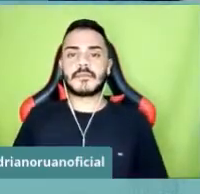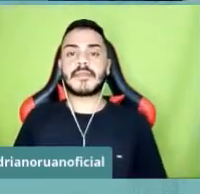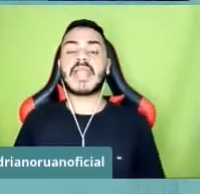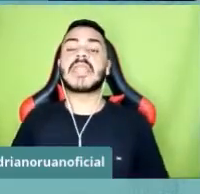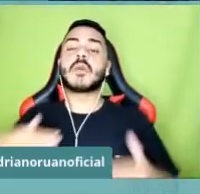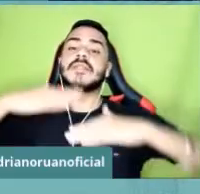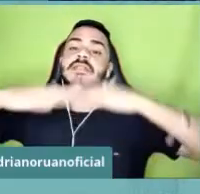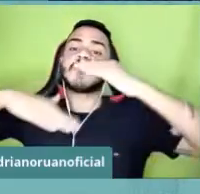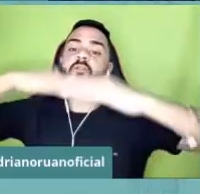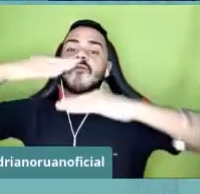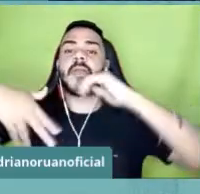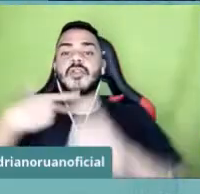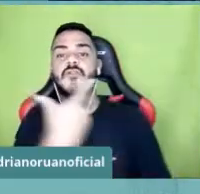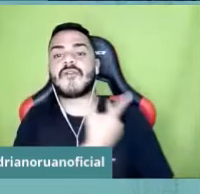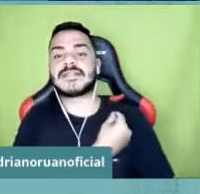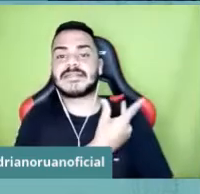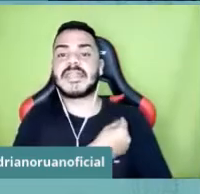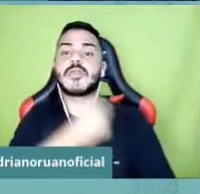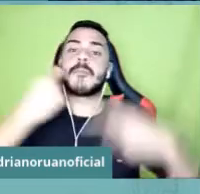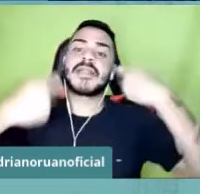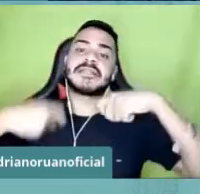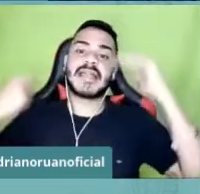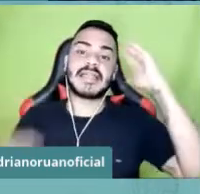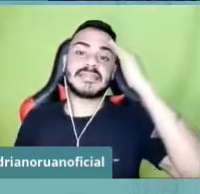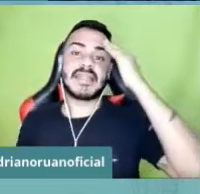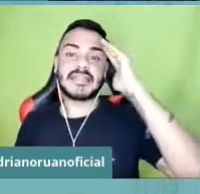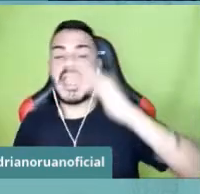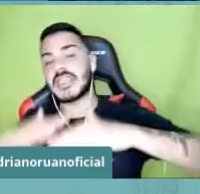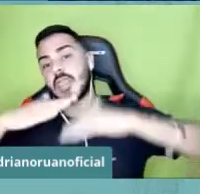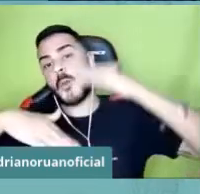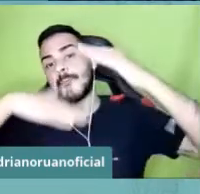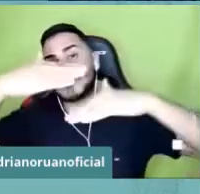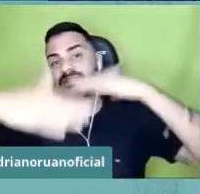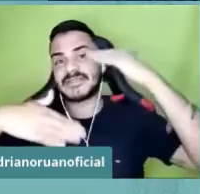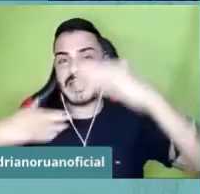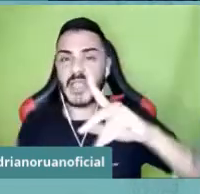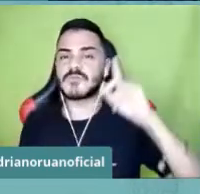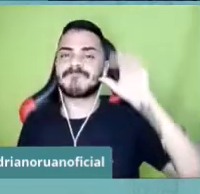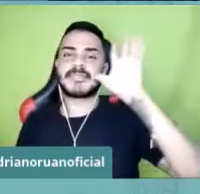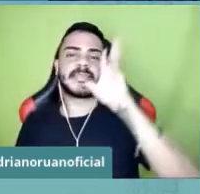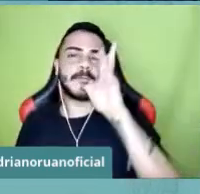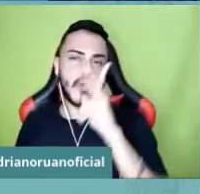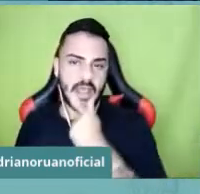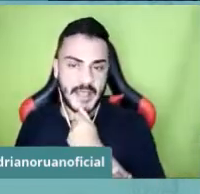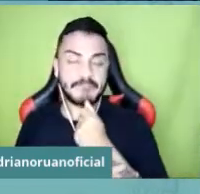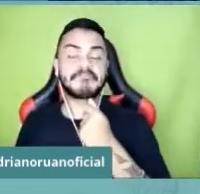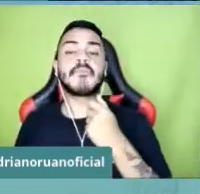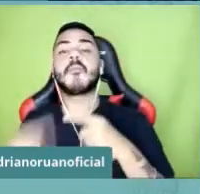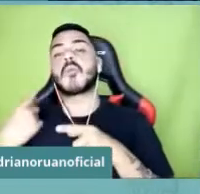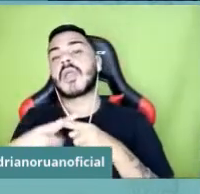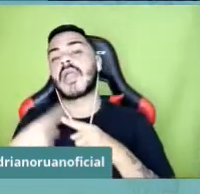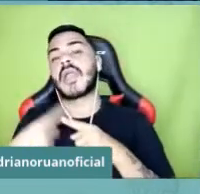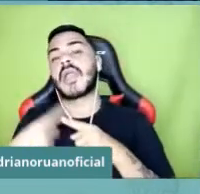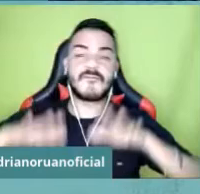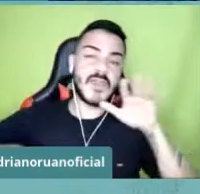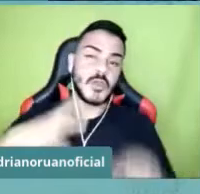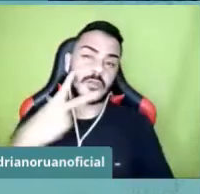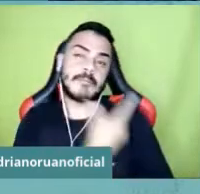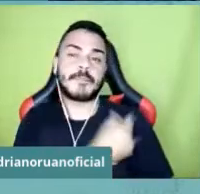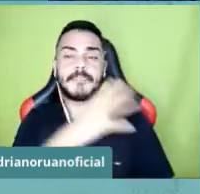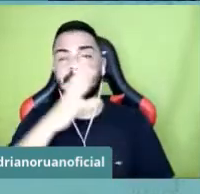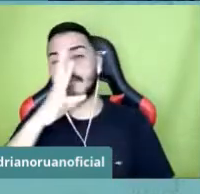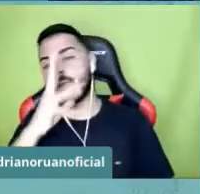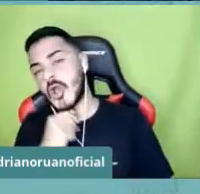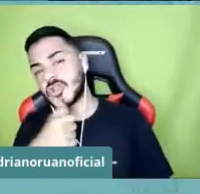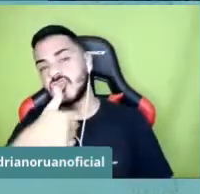Desenvolvimento de vacina, gente, é preciso entender que é um processo bastante demorado. Geralmente, uma vacina demora de 10 a